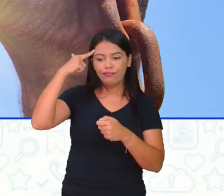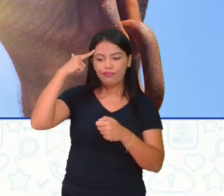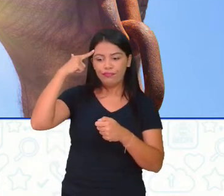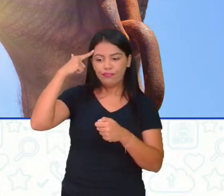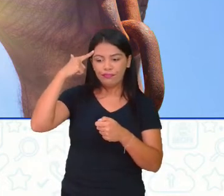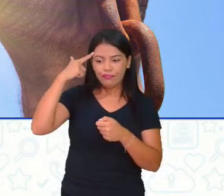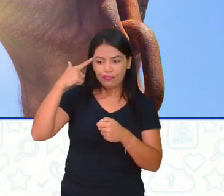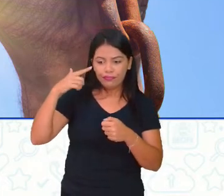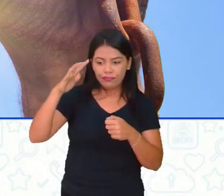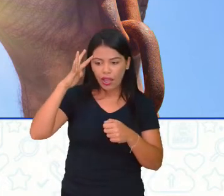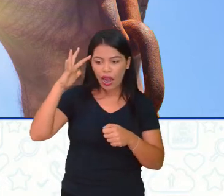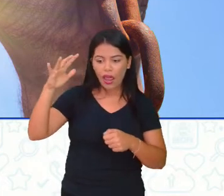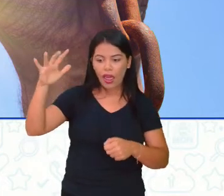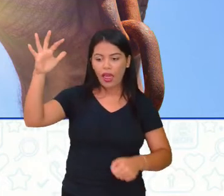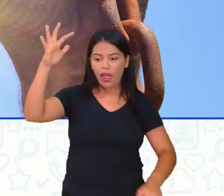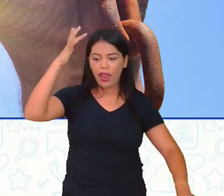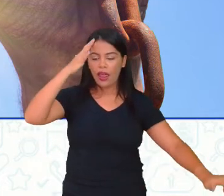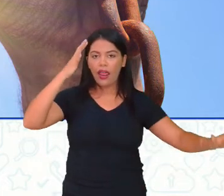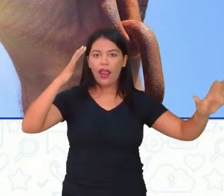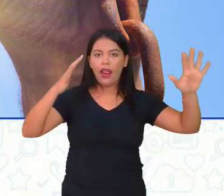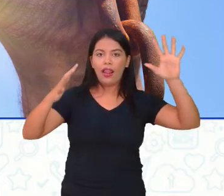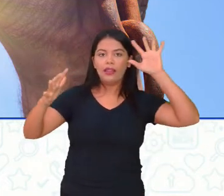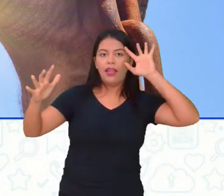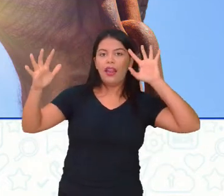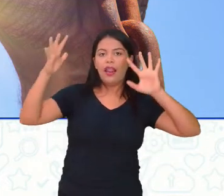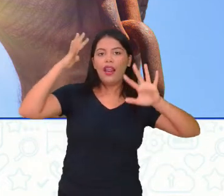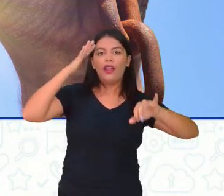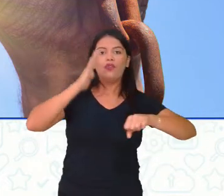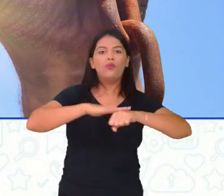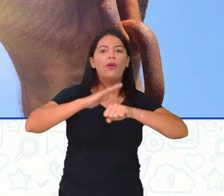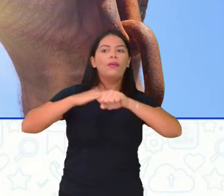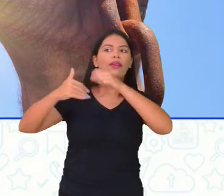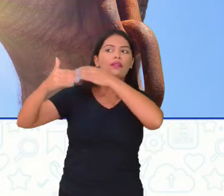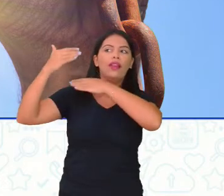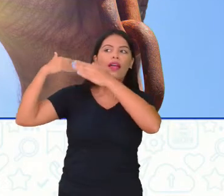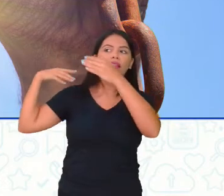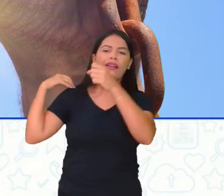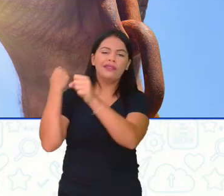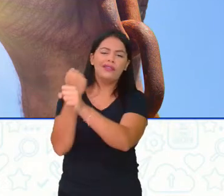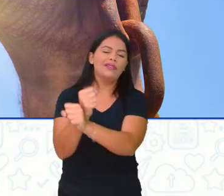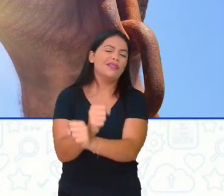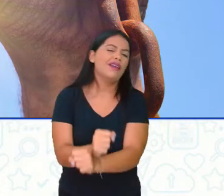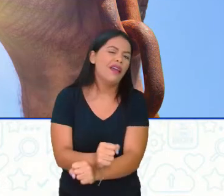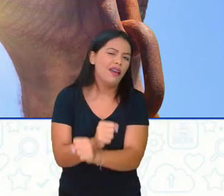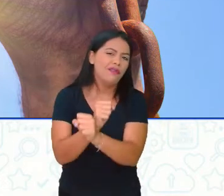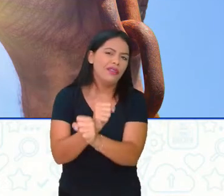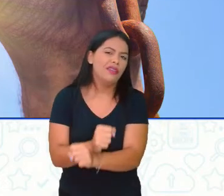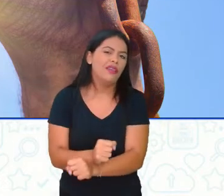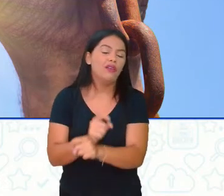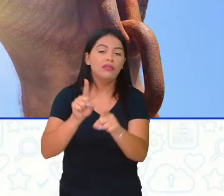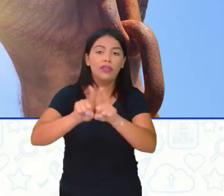momento de escravidão, de sofrimento. E aí a gente para e pensa, não é? Como era que essa